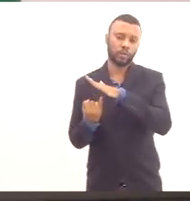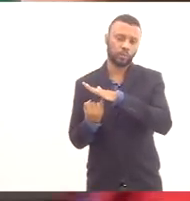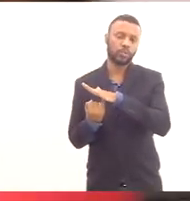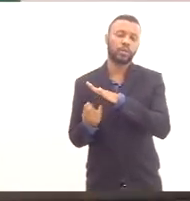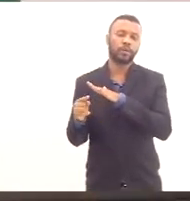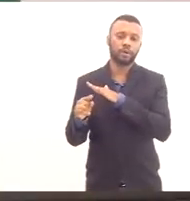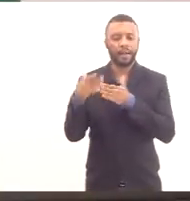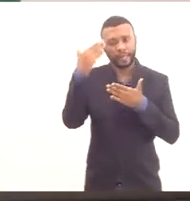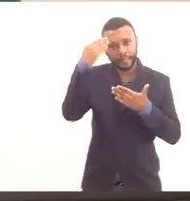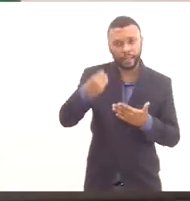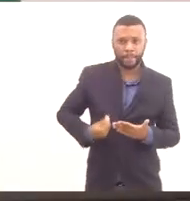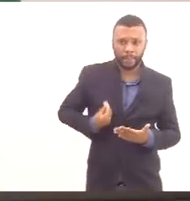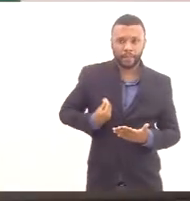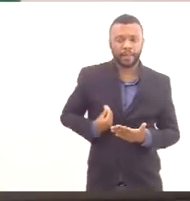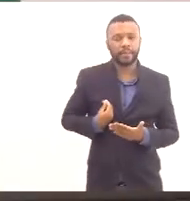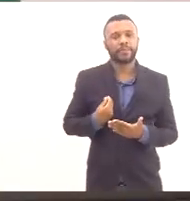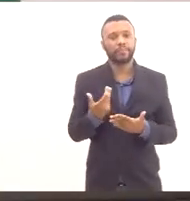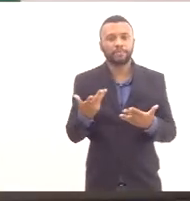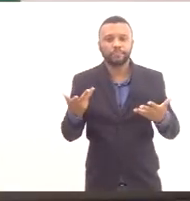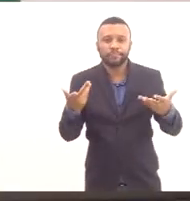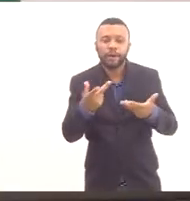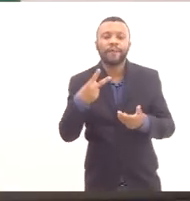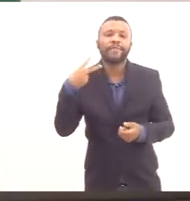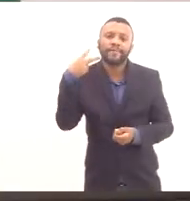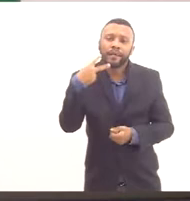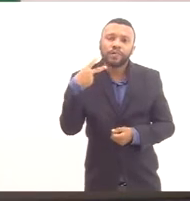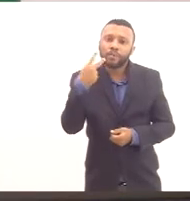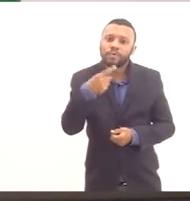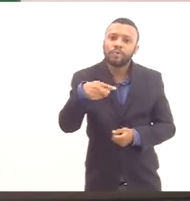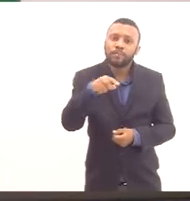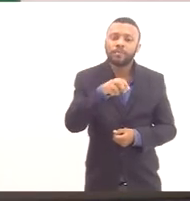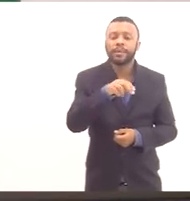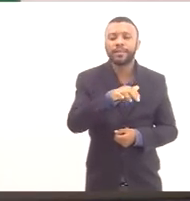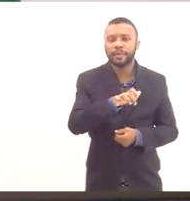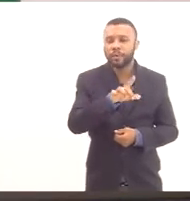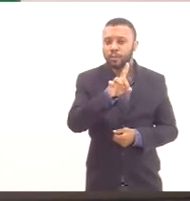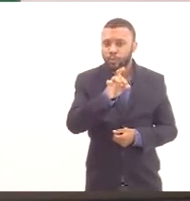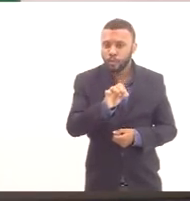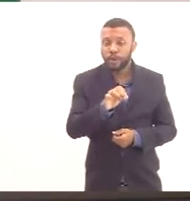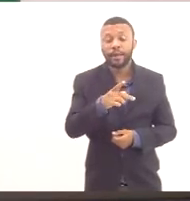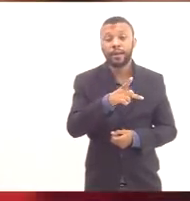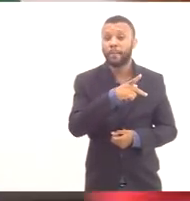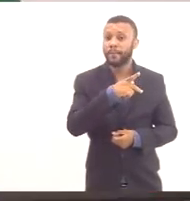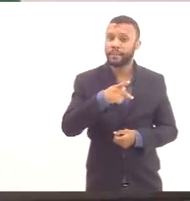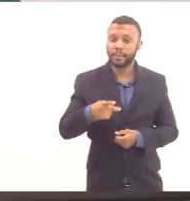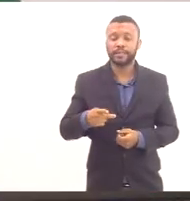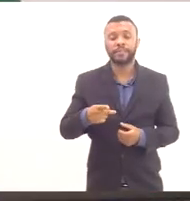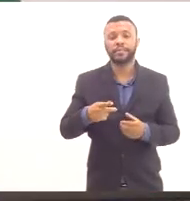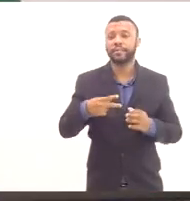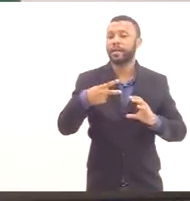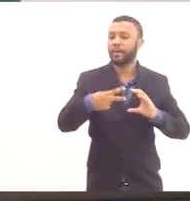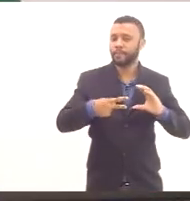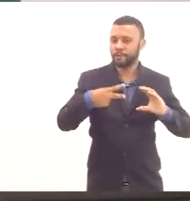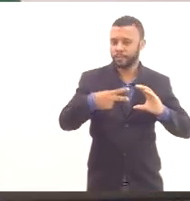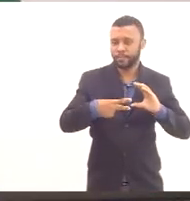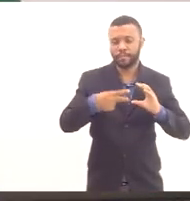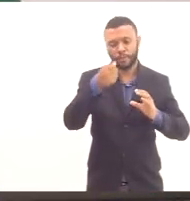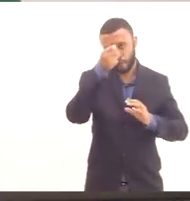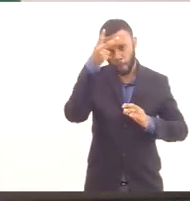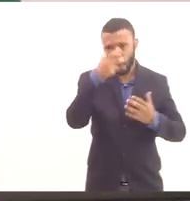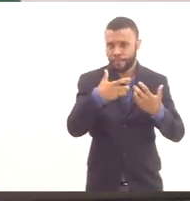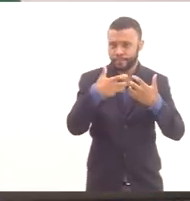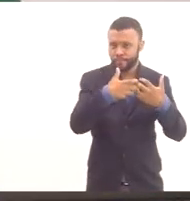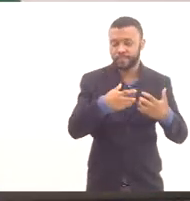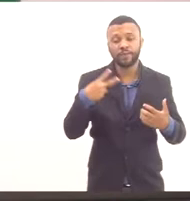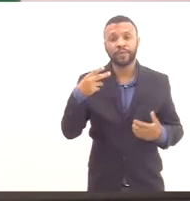presença E agradecendo desde lados excelentíssimos vereadores e Hugo Ramos presidente da Câmara Municipal de Petrópolis e Vereador